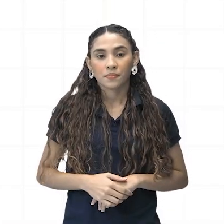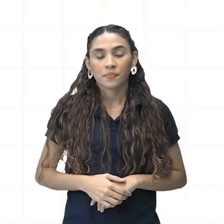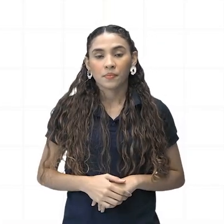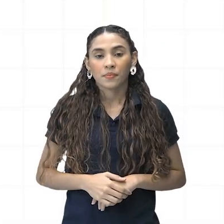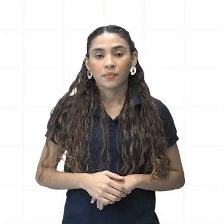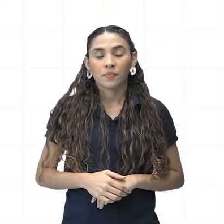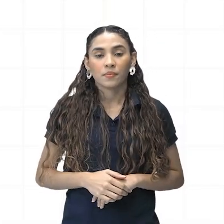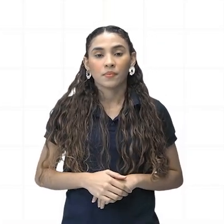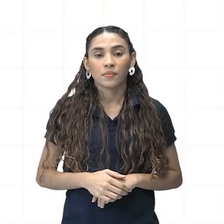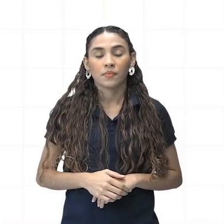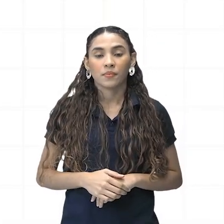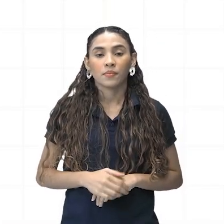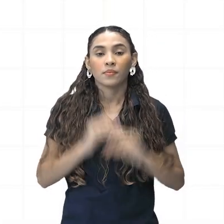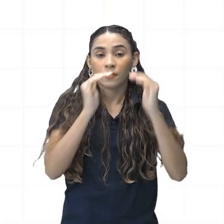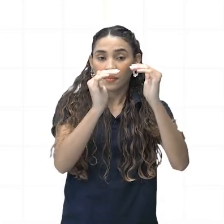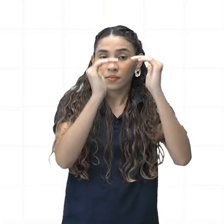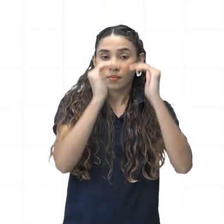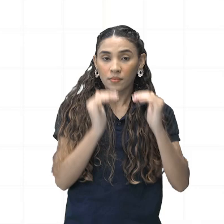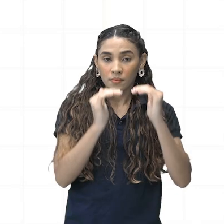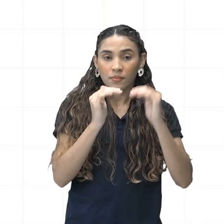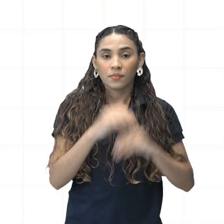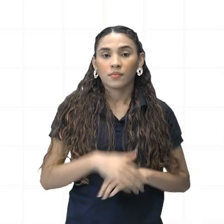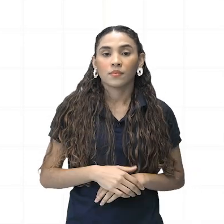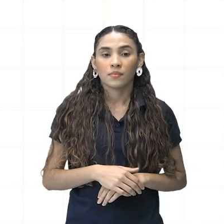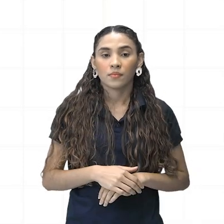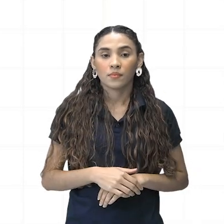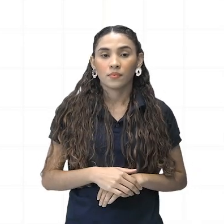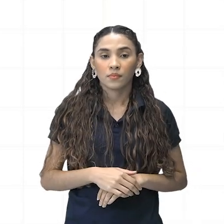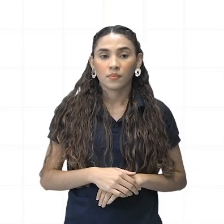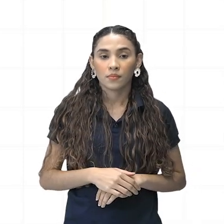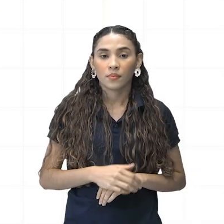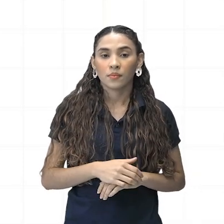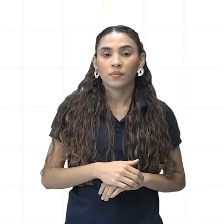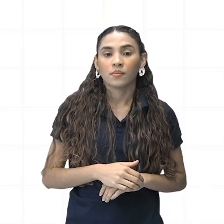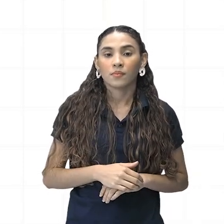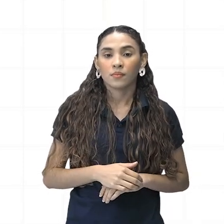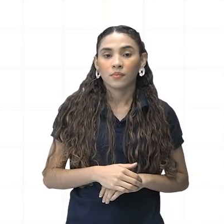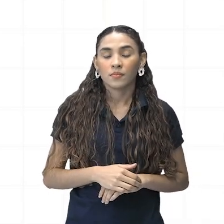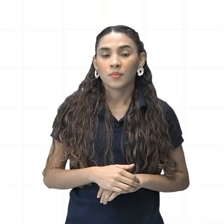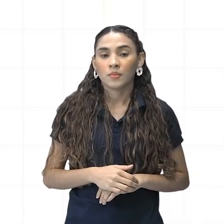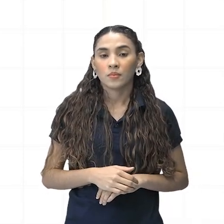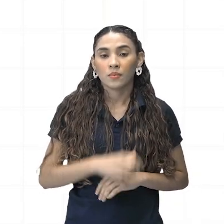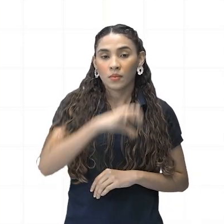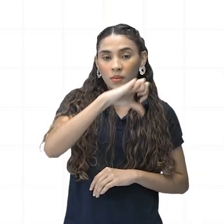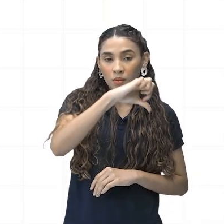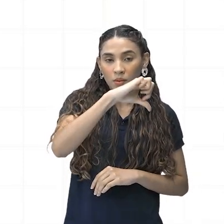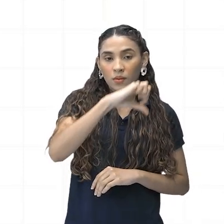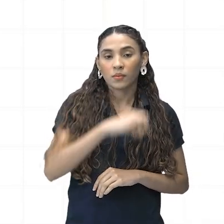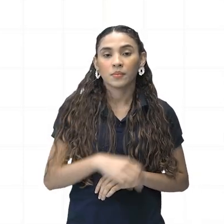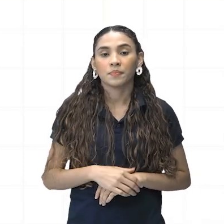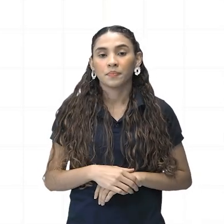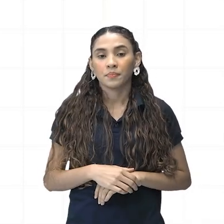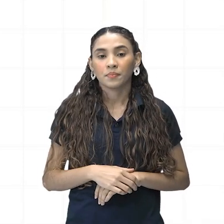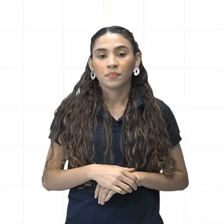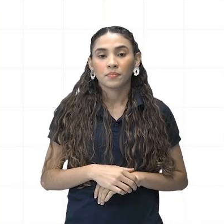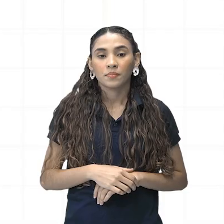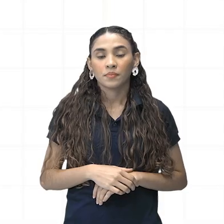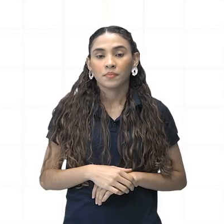E agora, eu vou baixar de 2 em 2. Então, 11, 9,